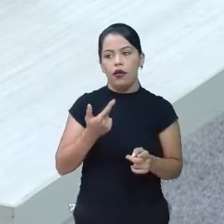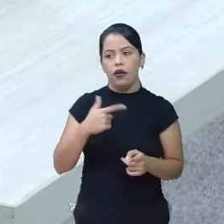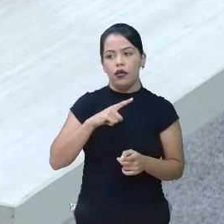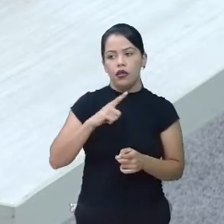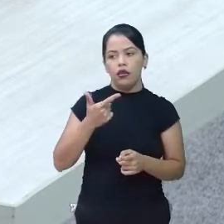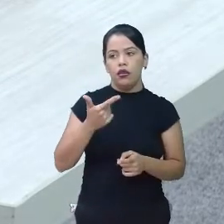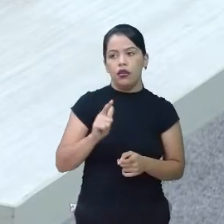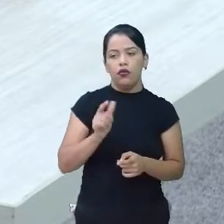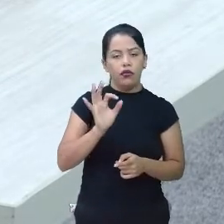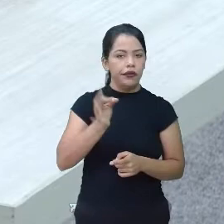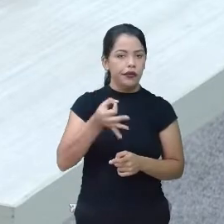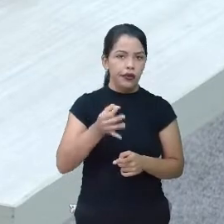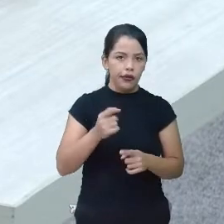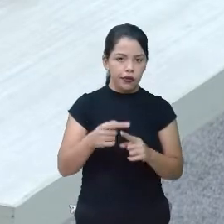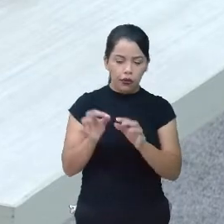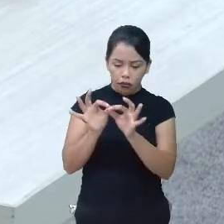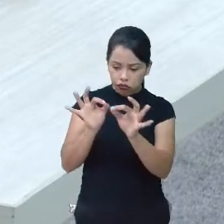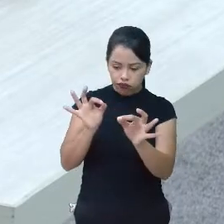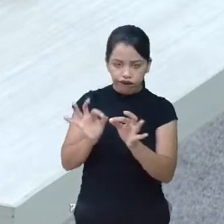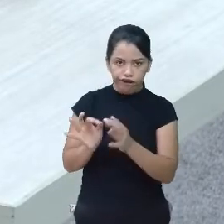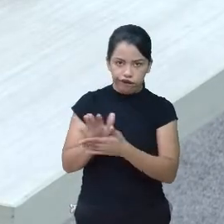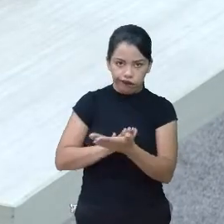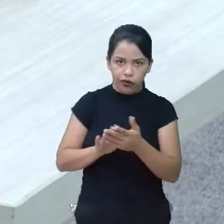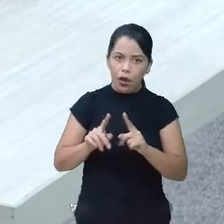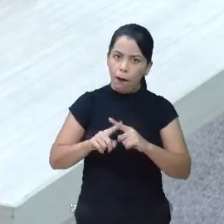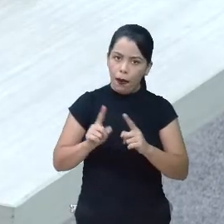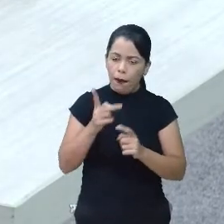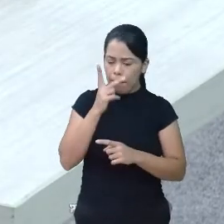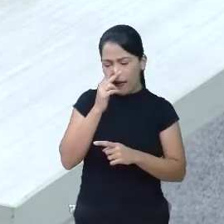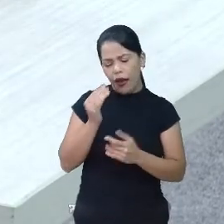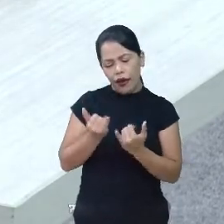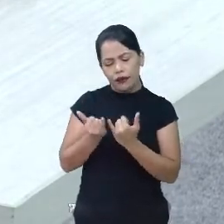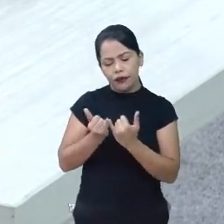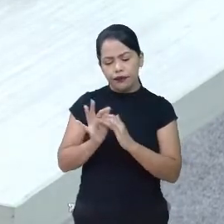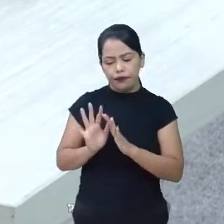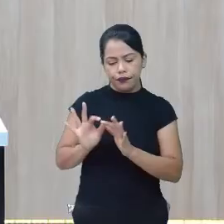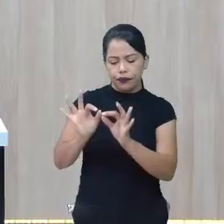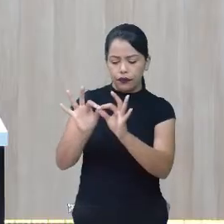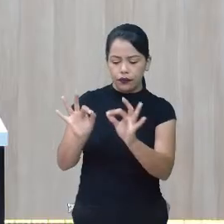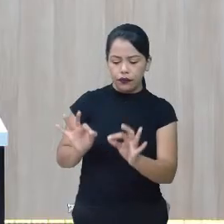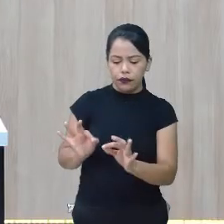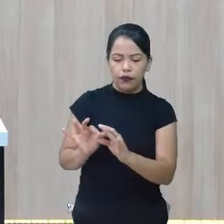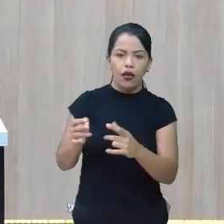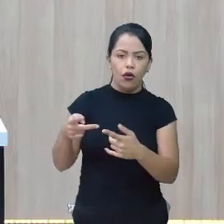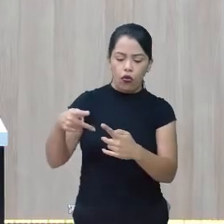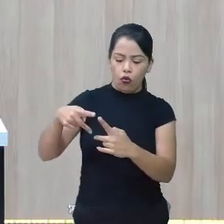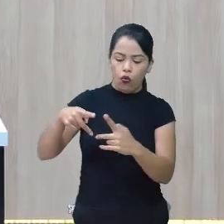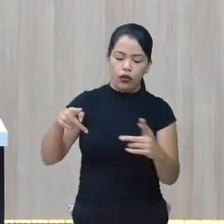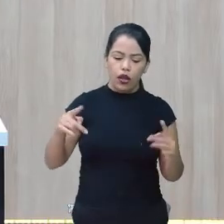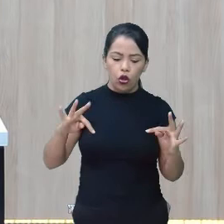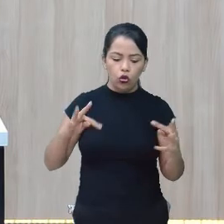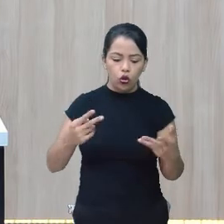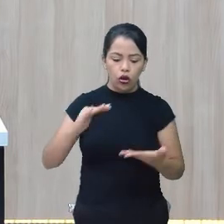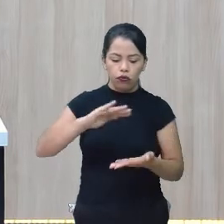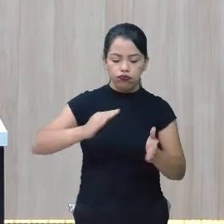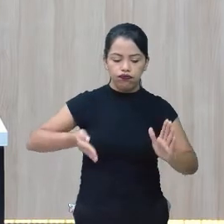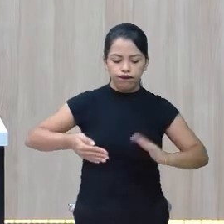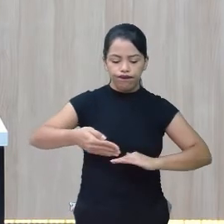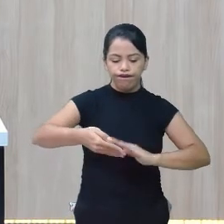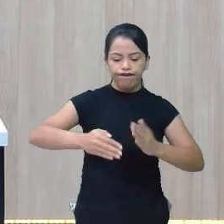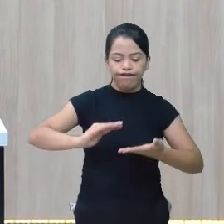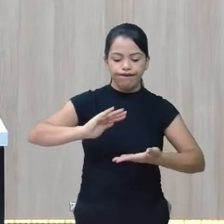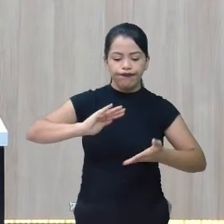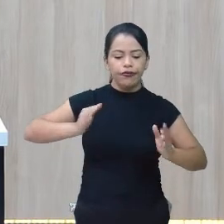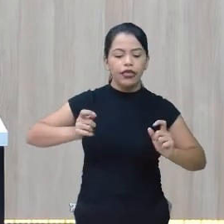por causa das medidas, mas aparenta ser um quadradinho aqui. Então, no total, a gente tem aqui 6 faces, beleza?